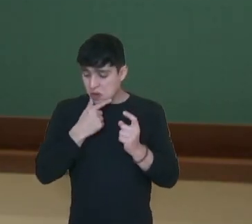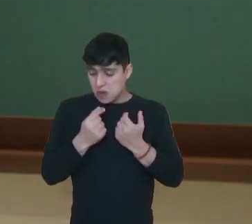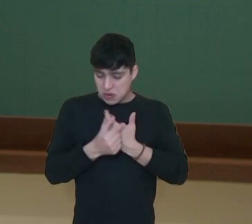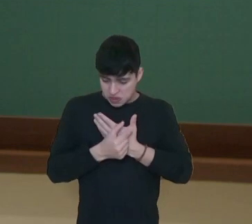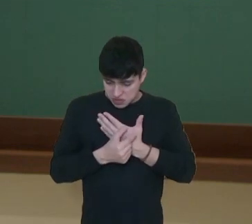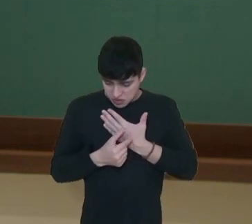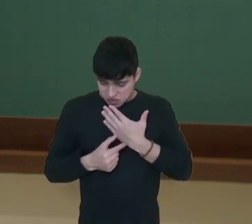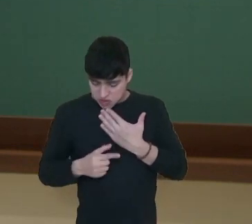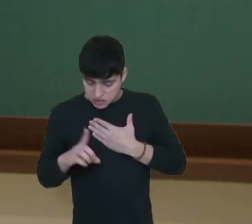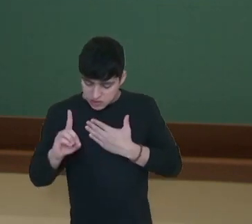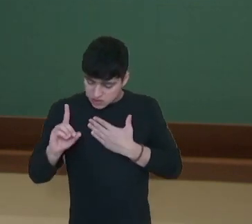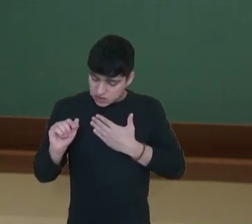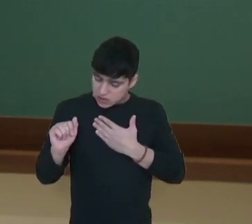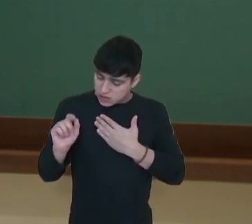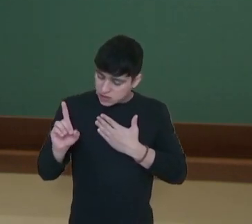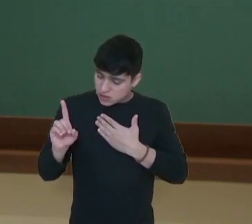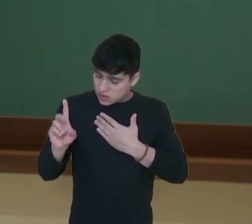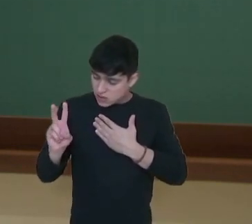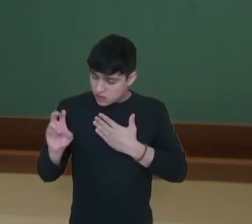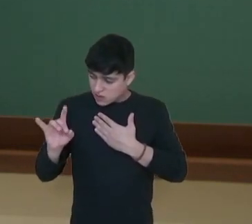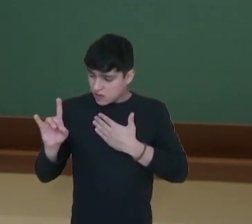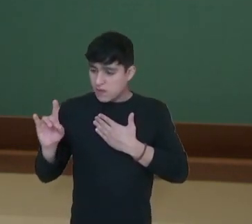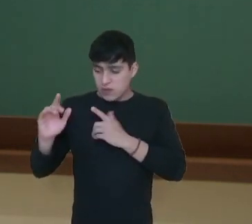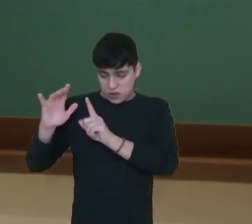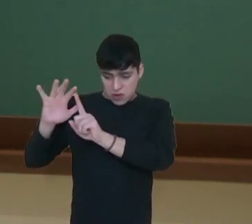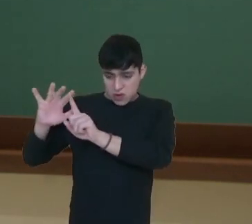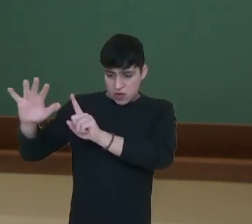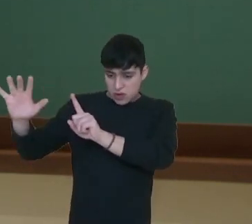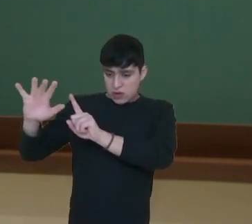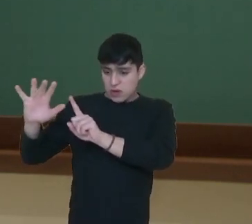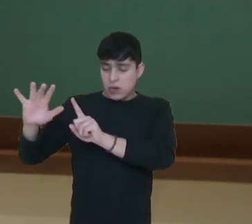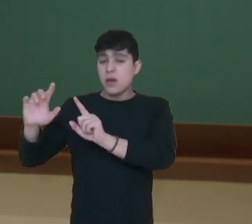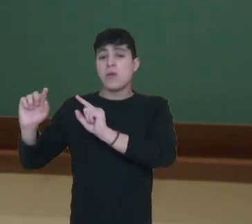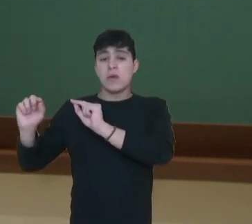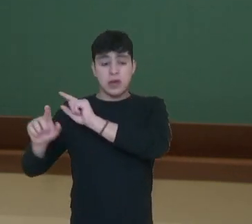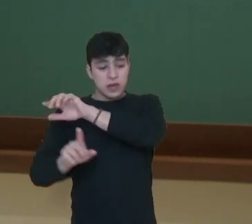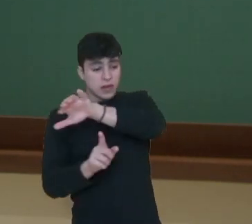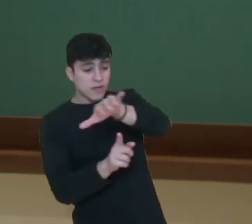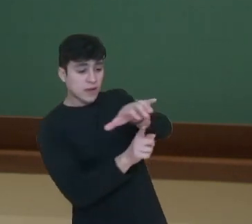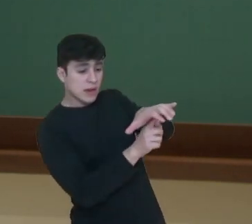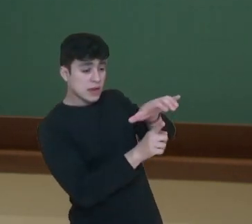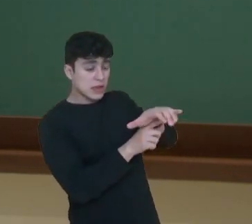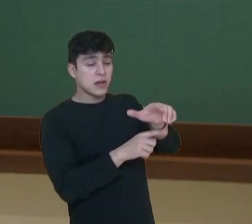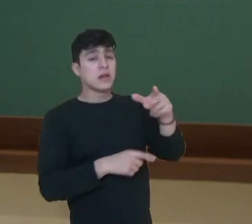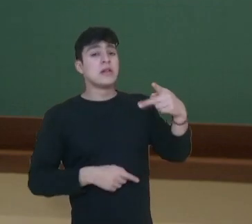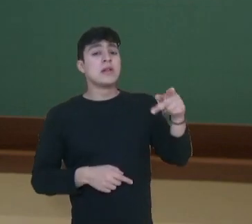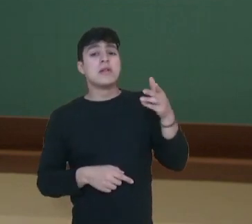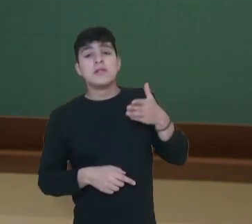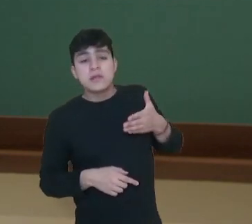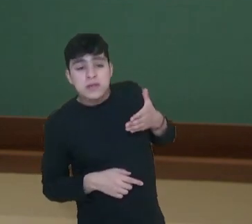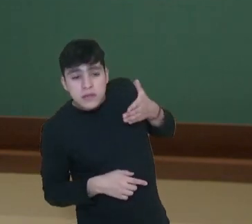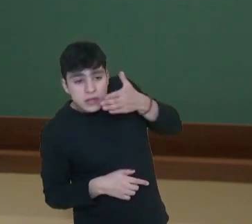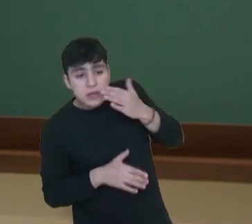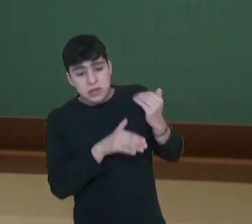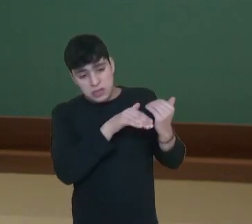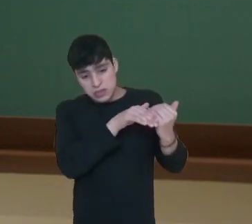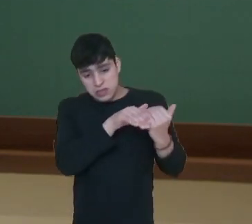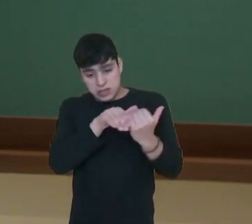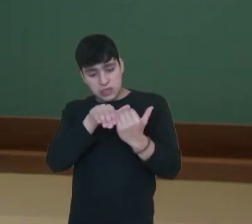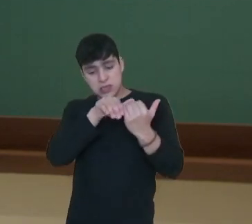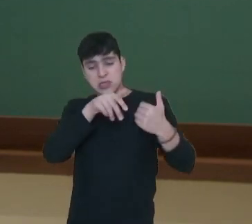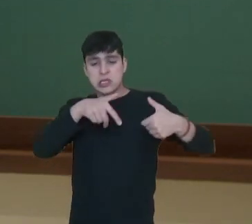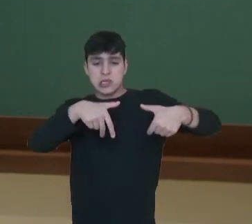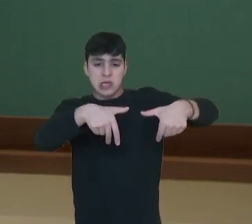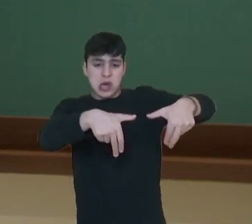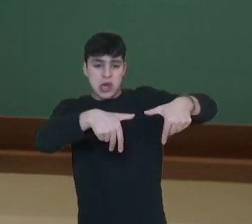de desobediência civil, vão estar presentes num discurso de igualdade de gênero, igualdade